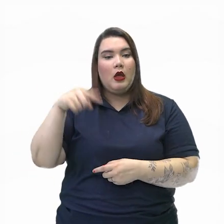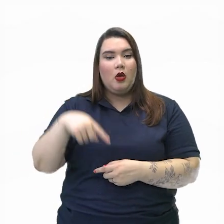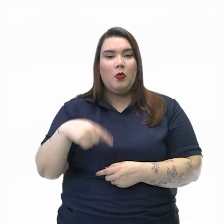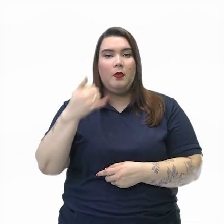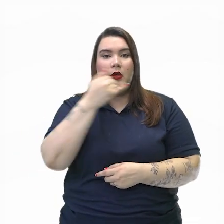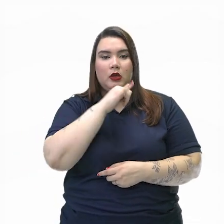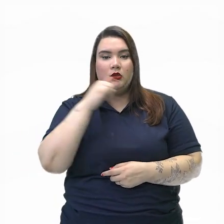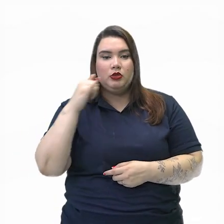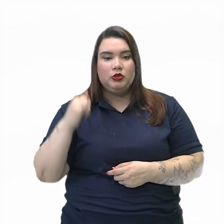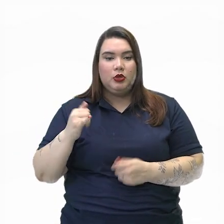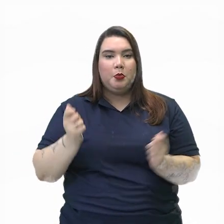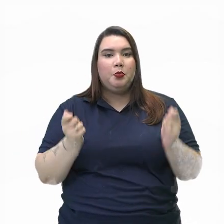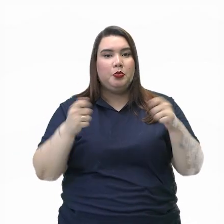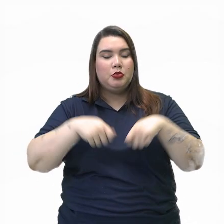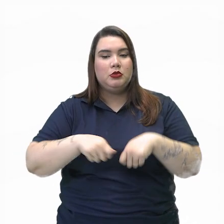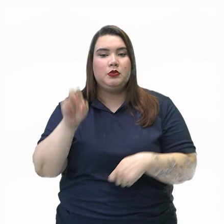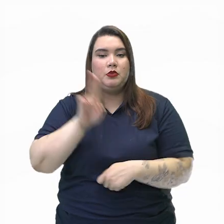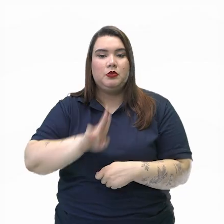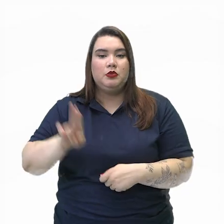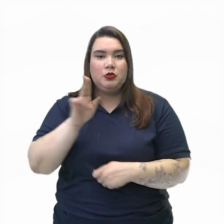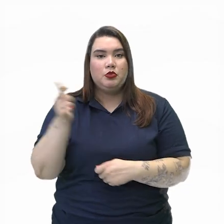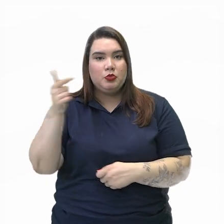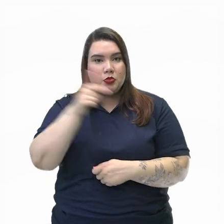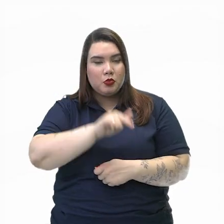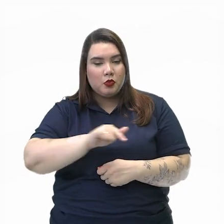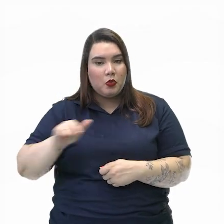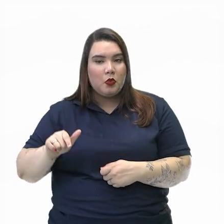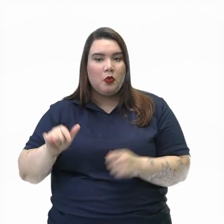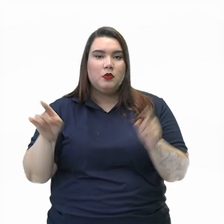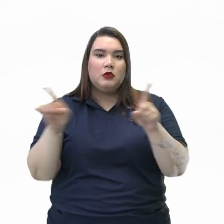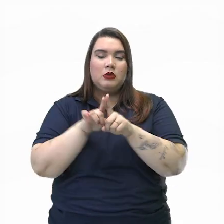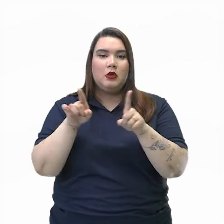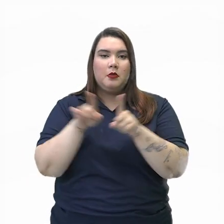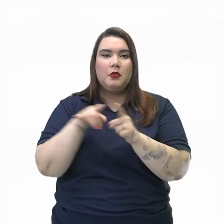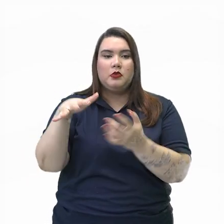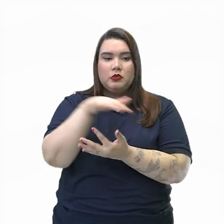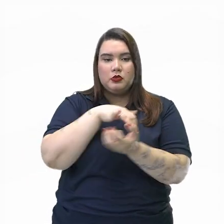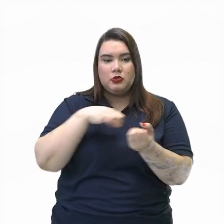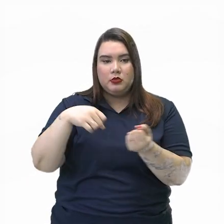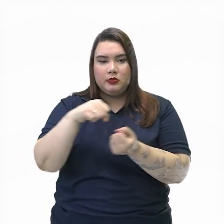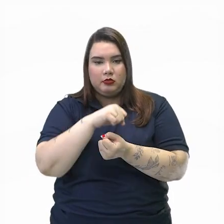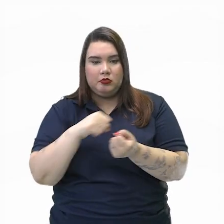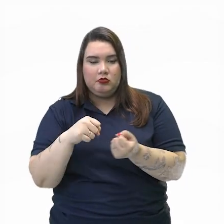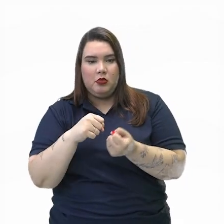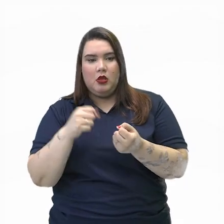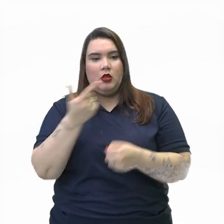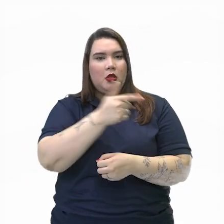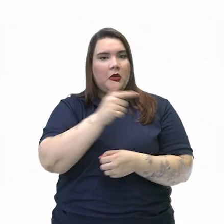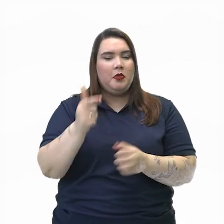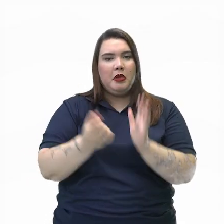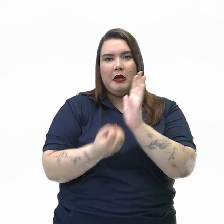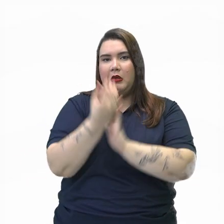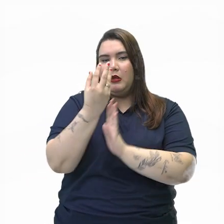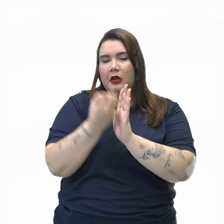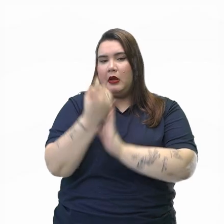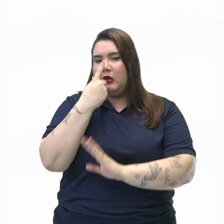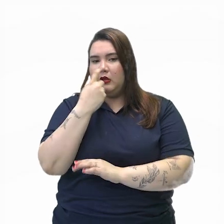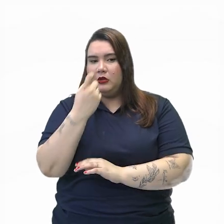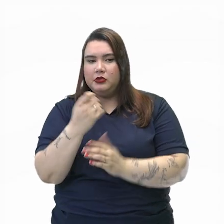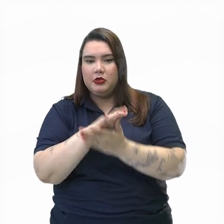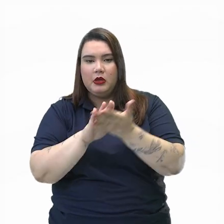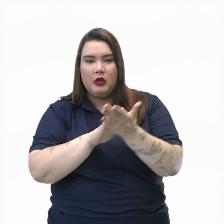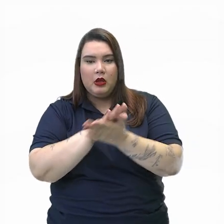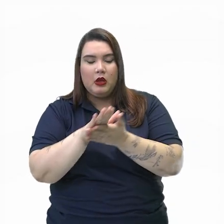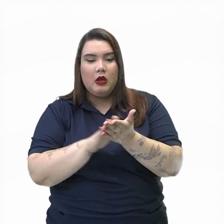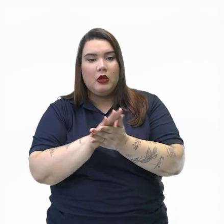característica? Ser uma energia renovável, alternativa e sustentável, não